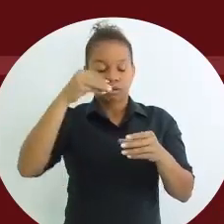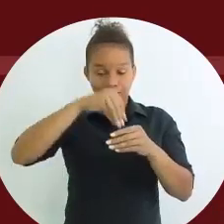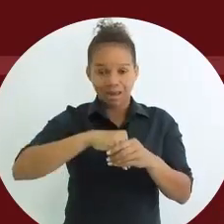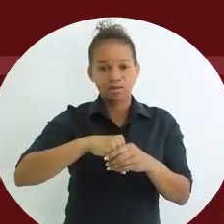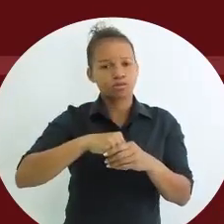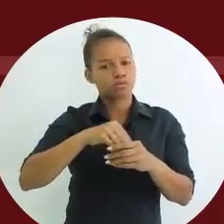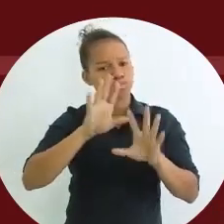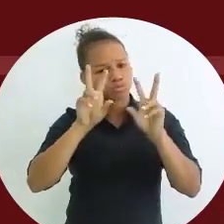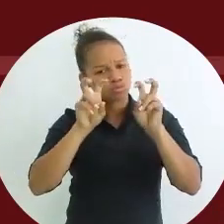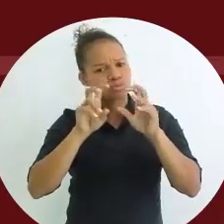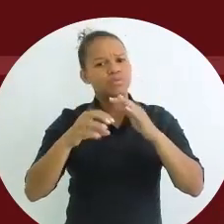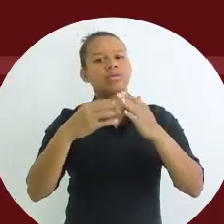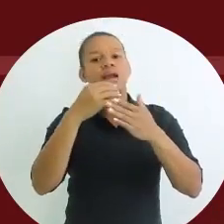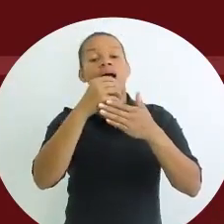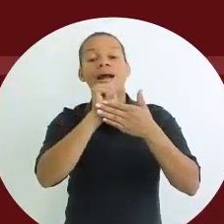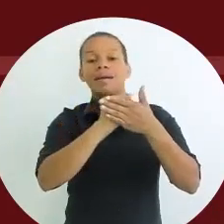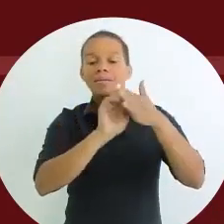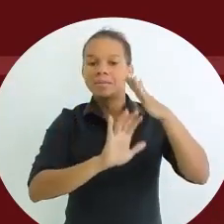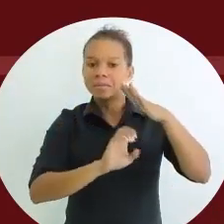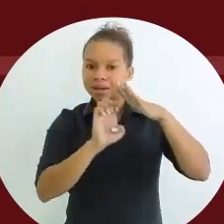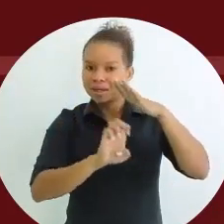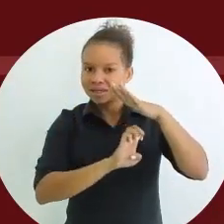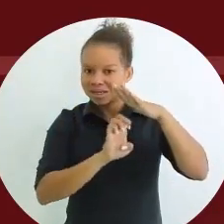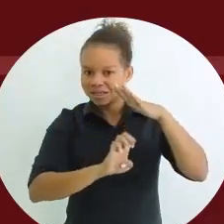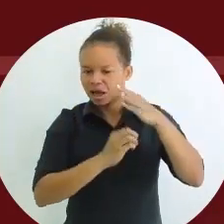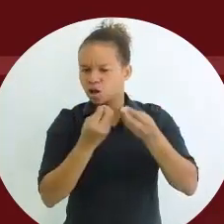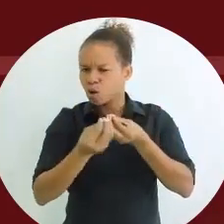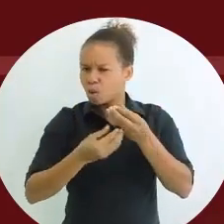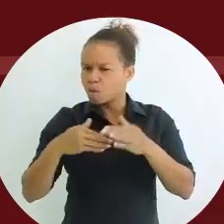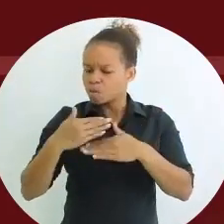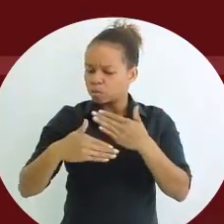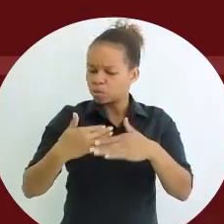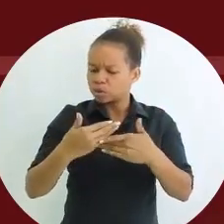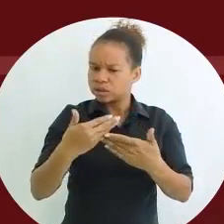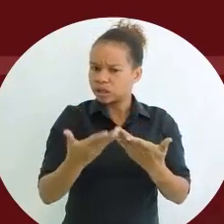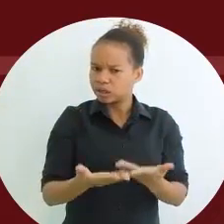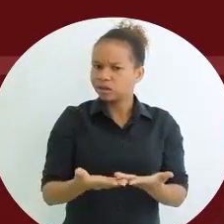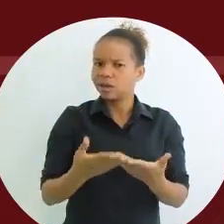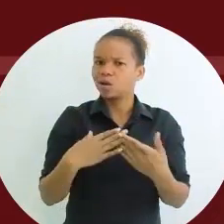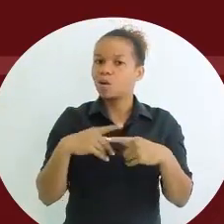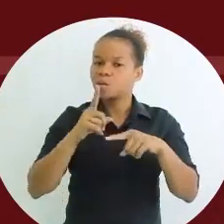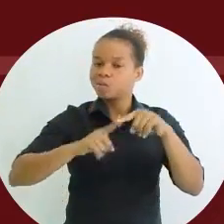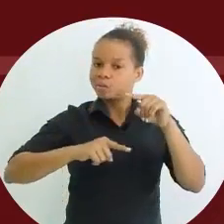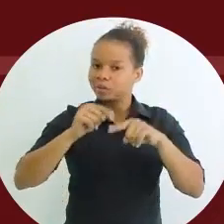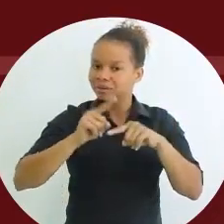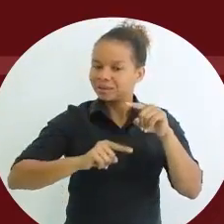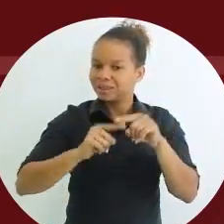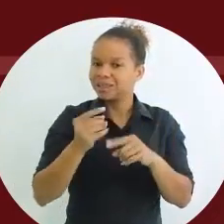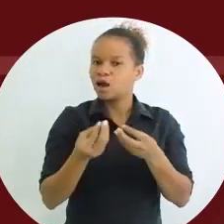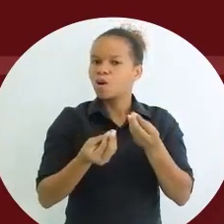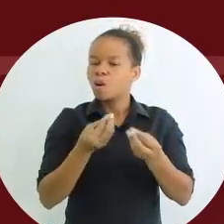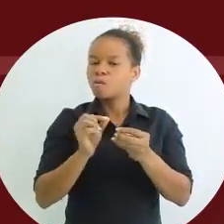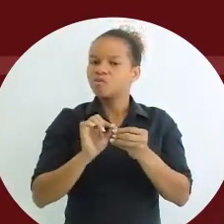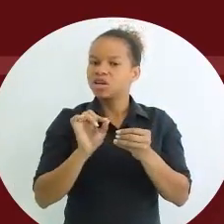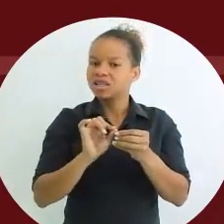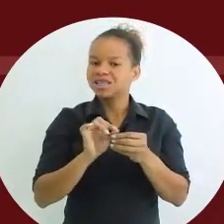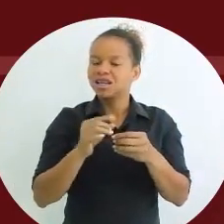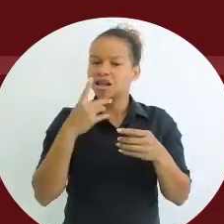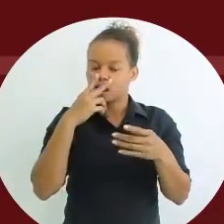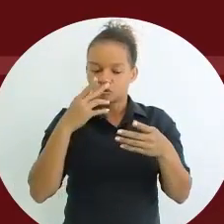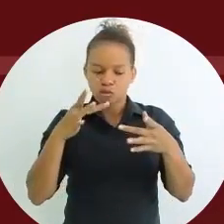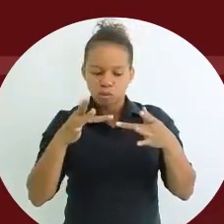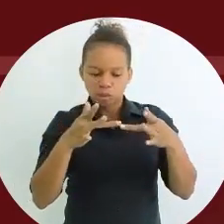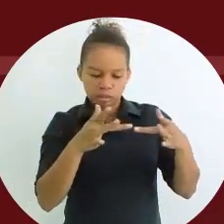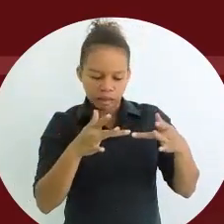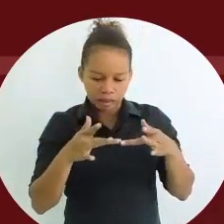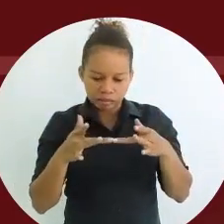empresa. Como proceder com o equipamento, né? Como fazer a